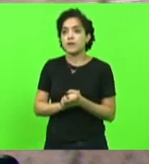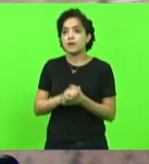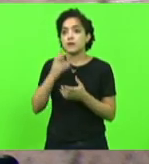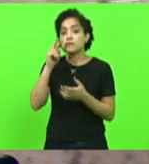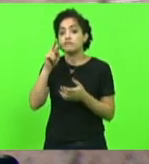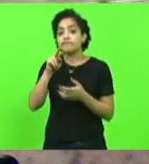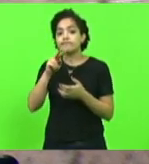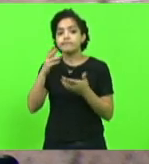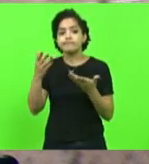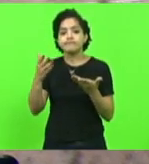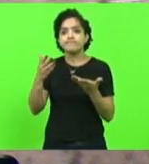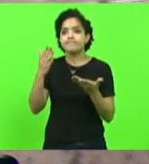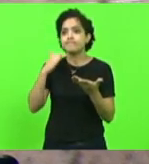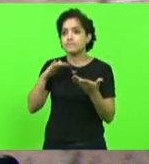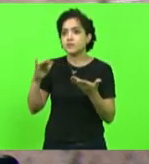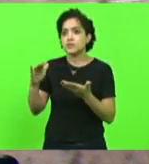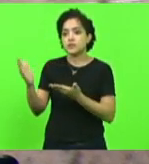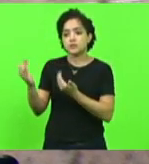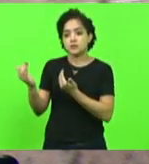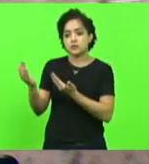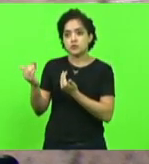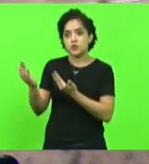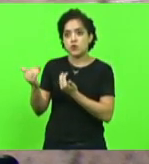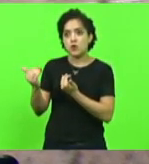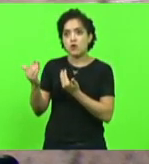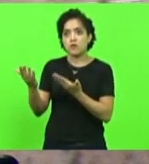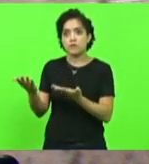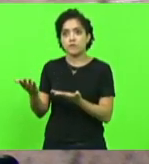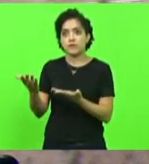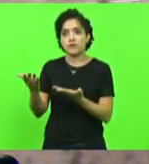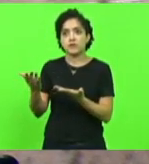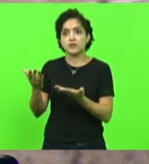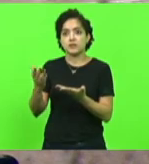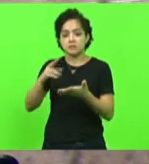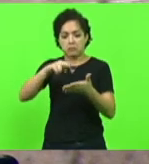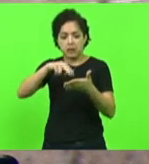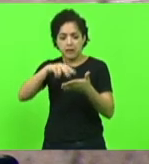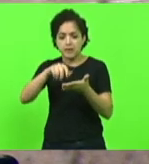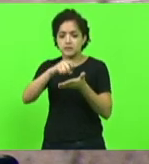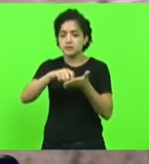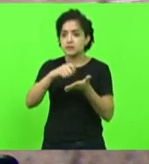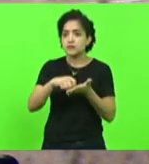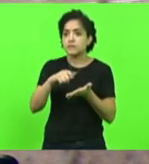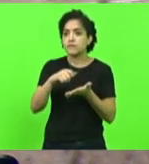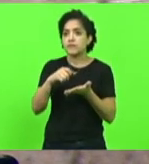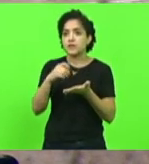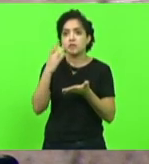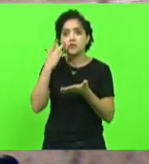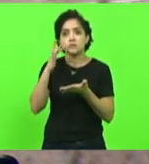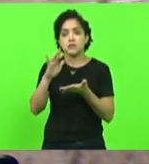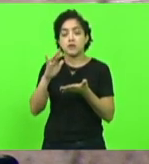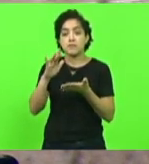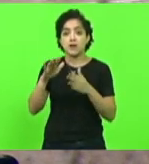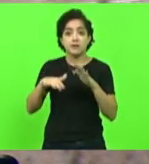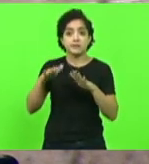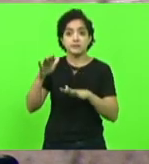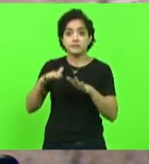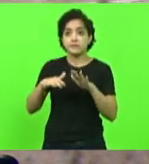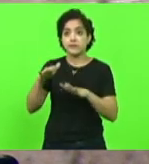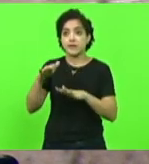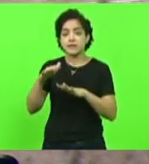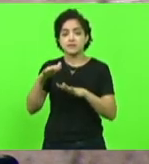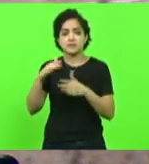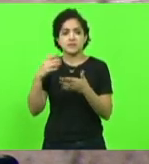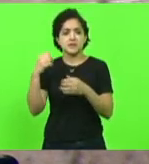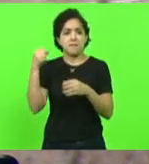crianças, adolescentes sendo formadas analfabetas, muitas vezes agredindo o professor